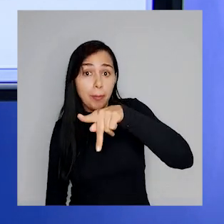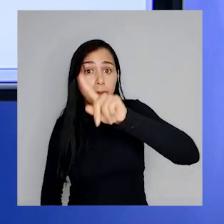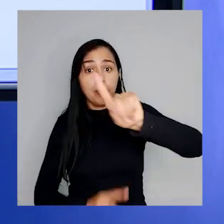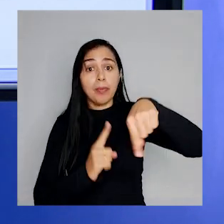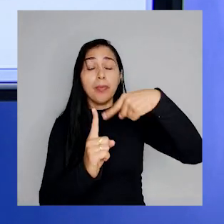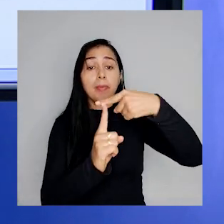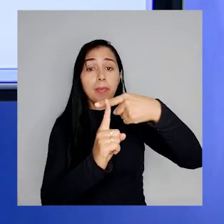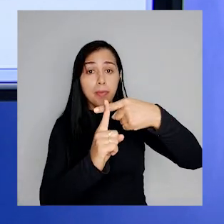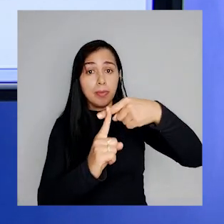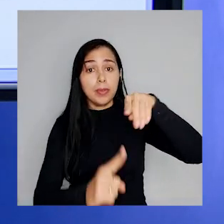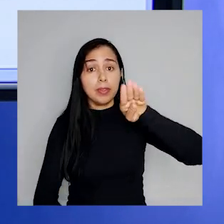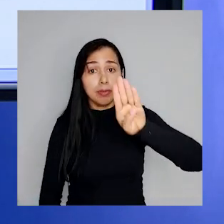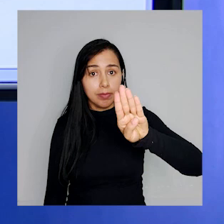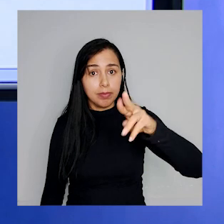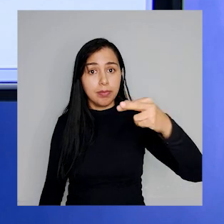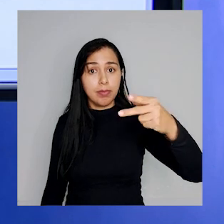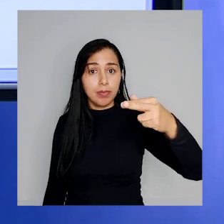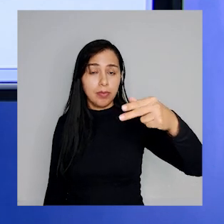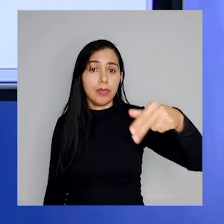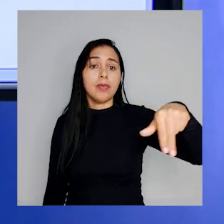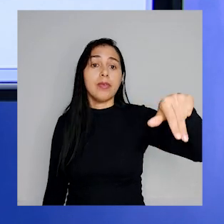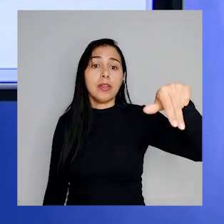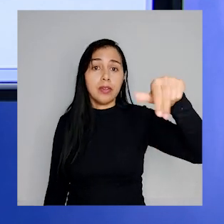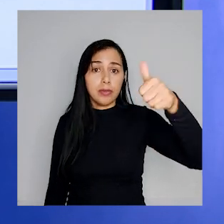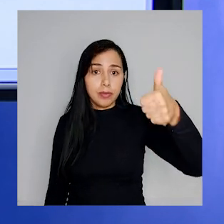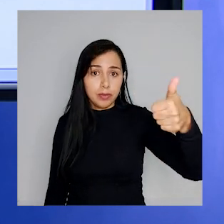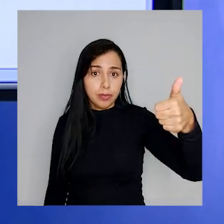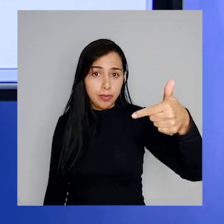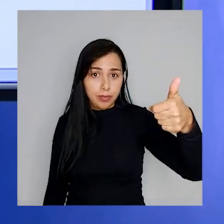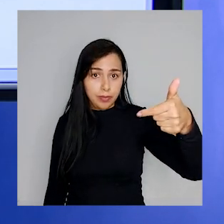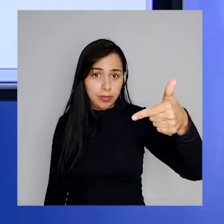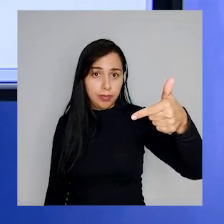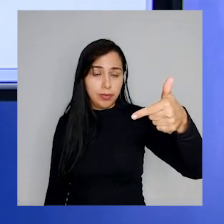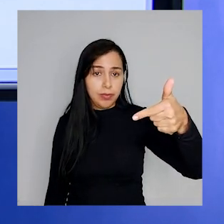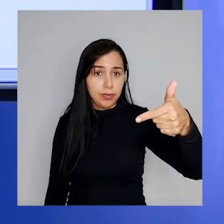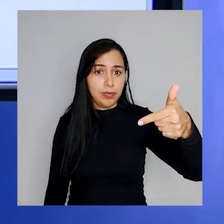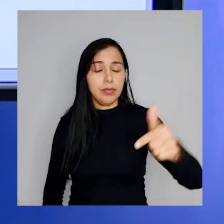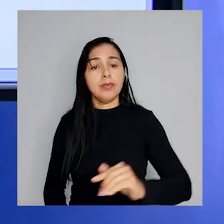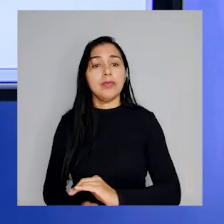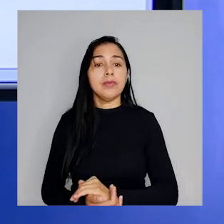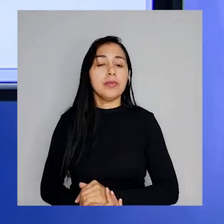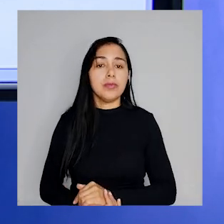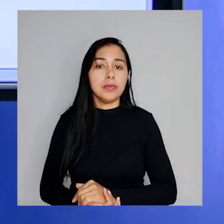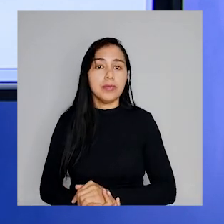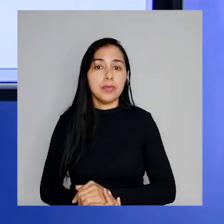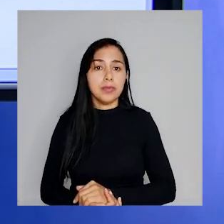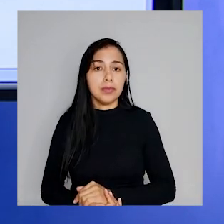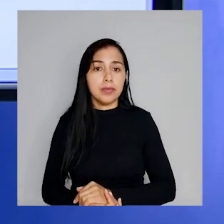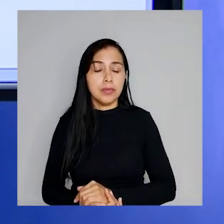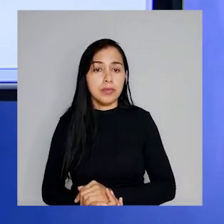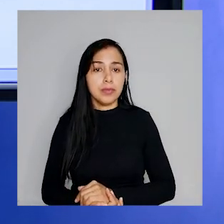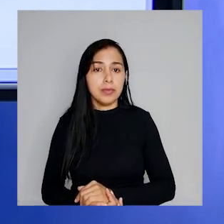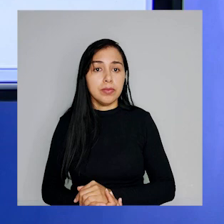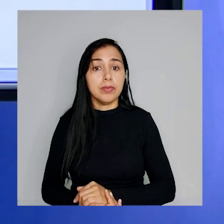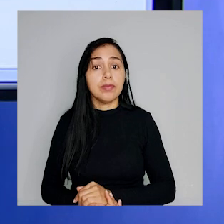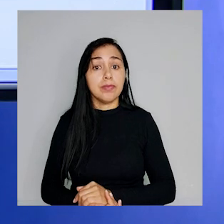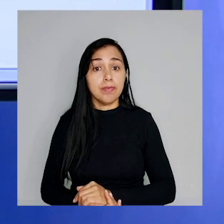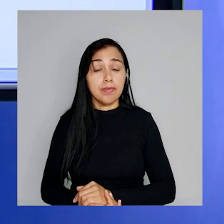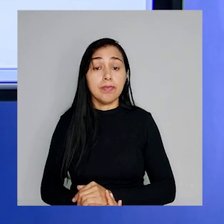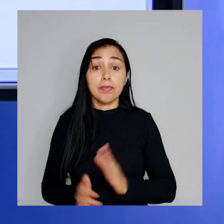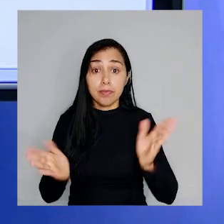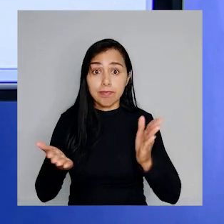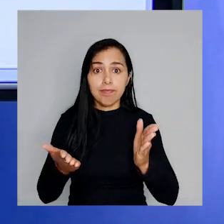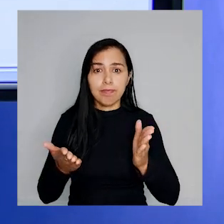preto mais um branco, deu um total de 12. Vou pegar